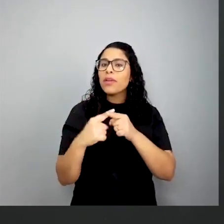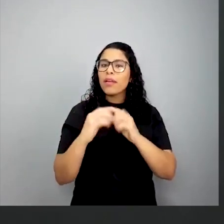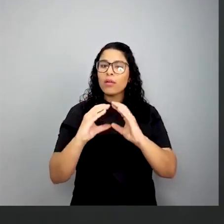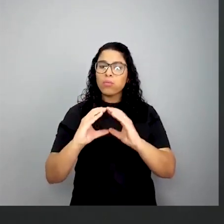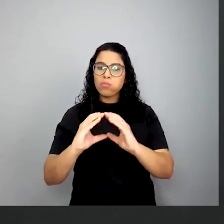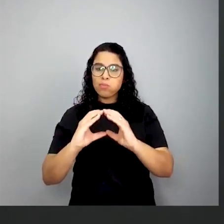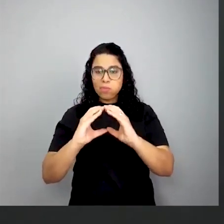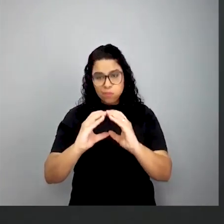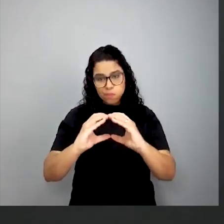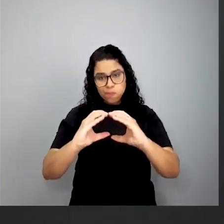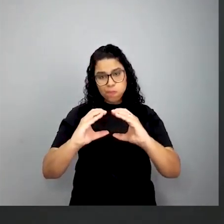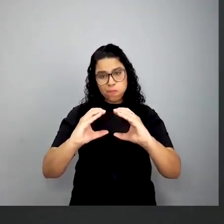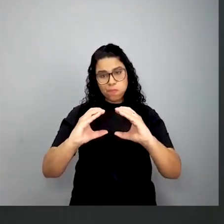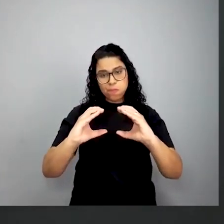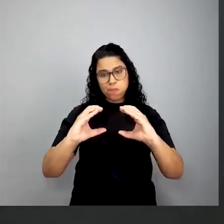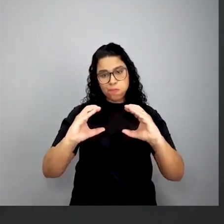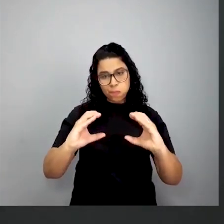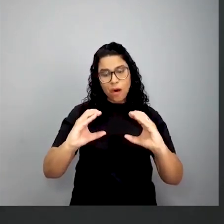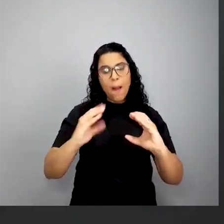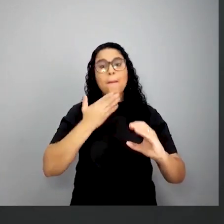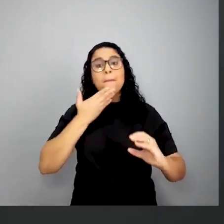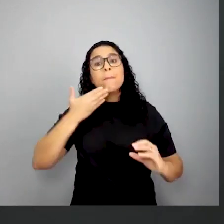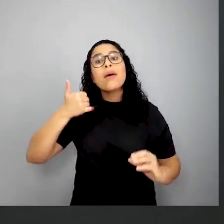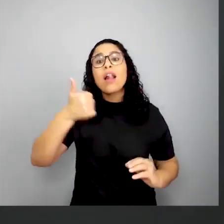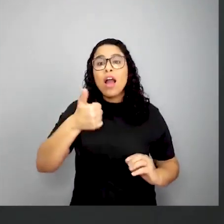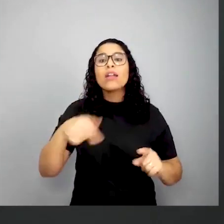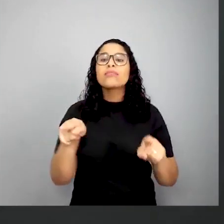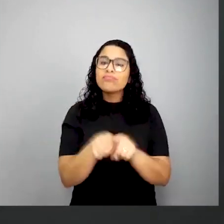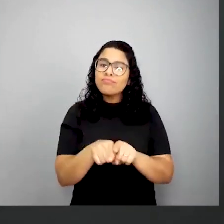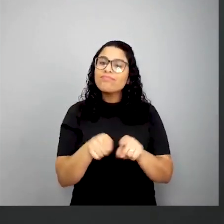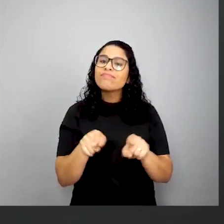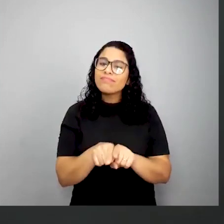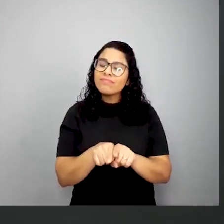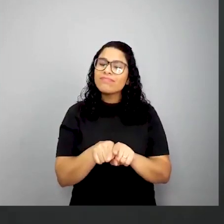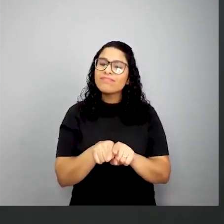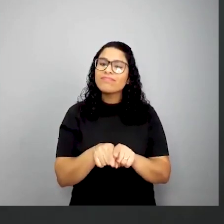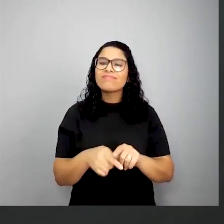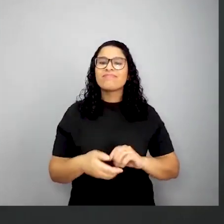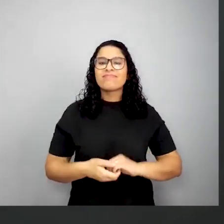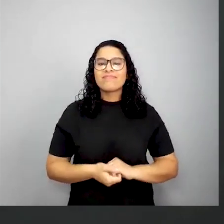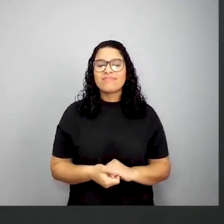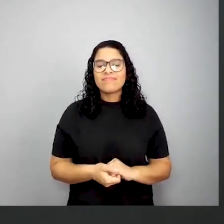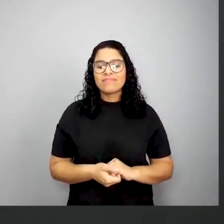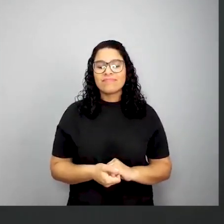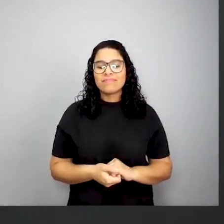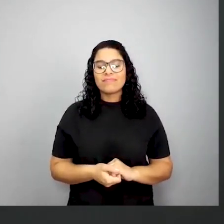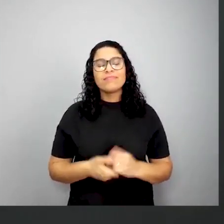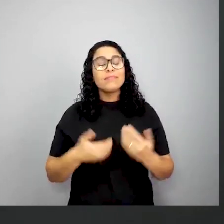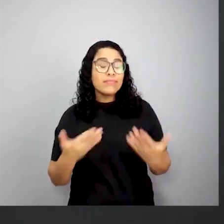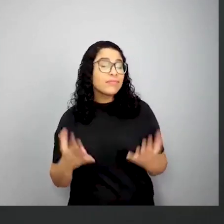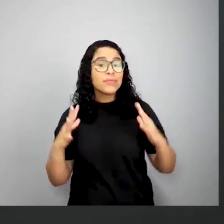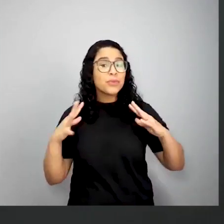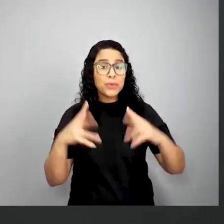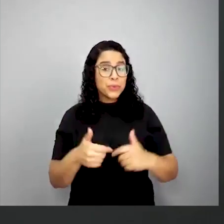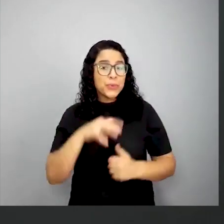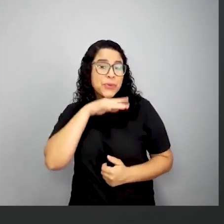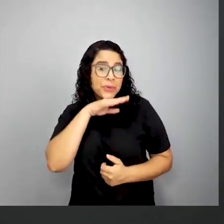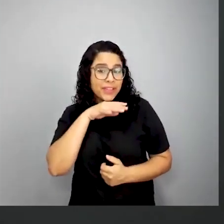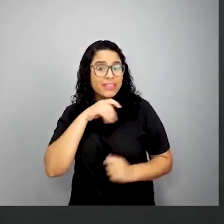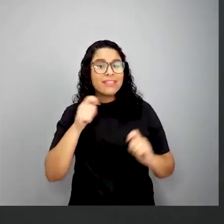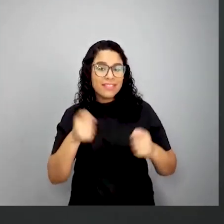desse globo ocular, melhora bastante aí no caso da hipermetropia. Aí, nem tudo tá ruim,